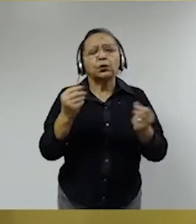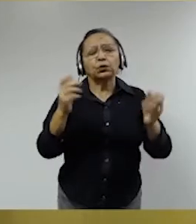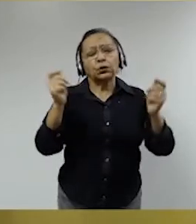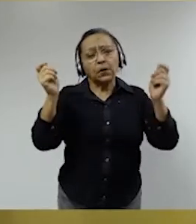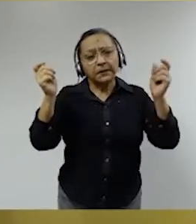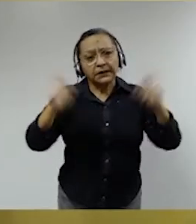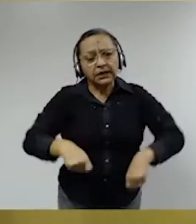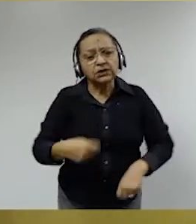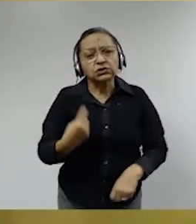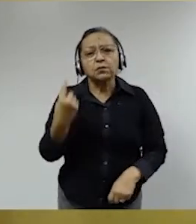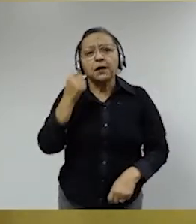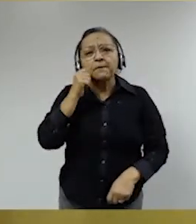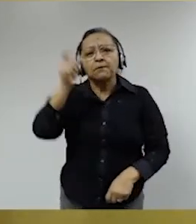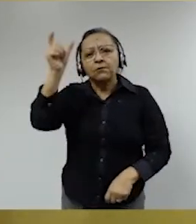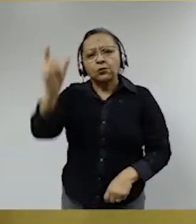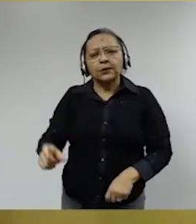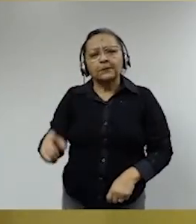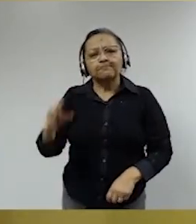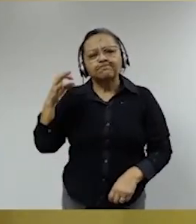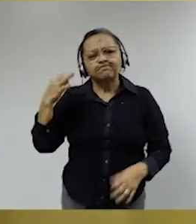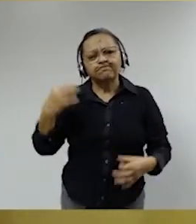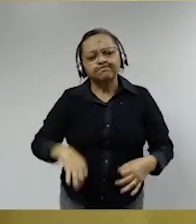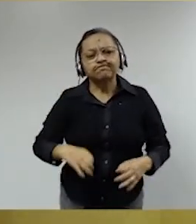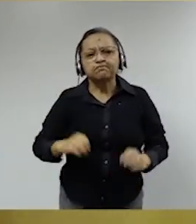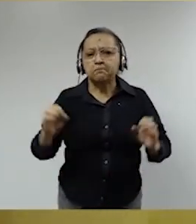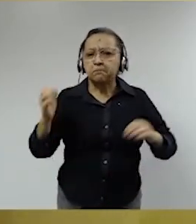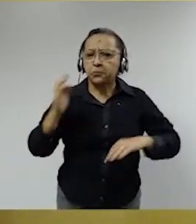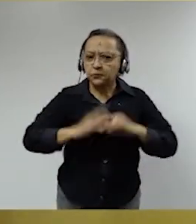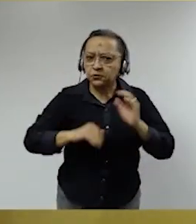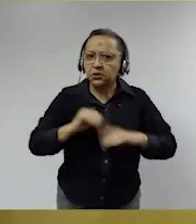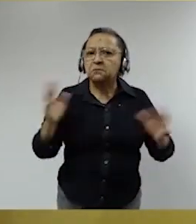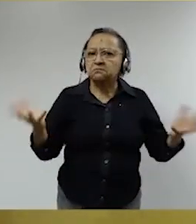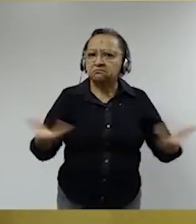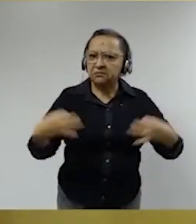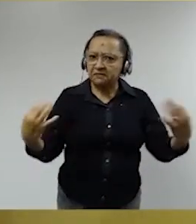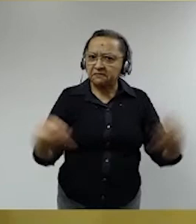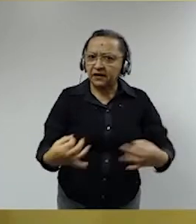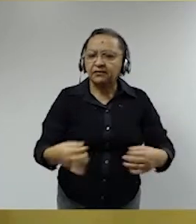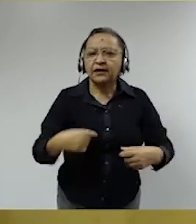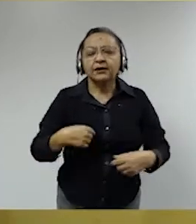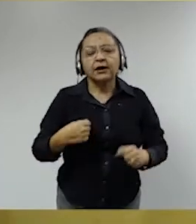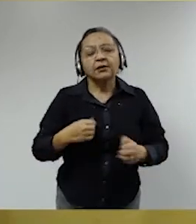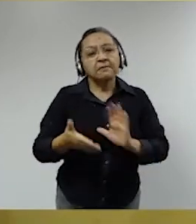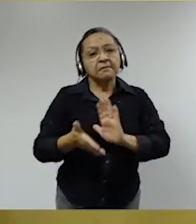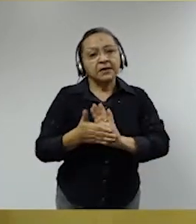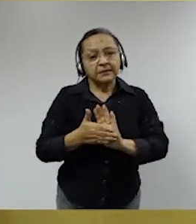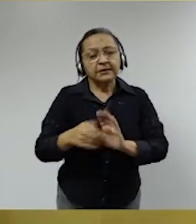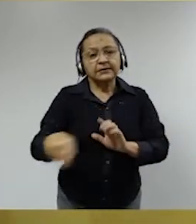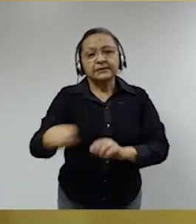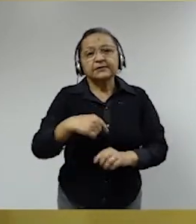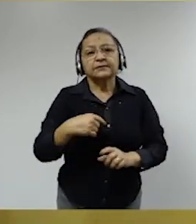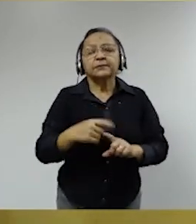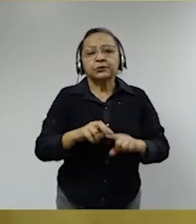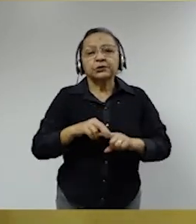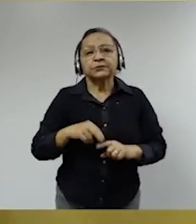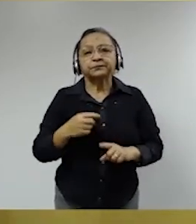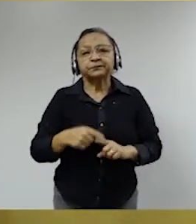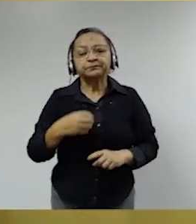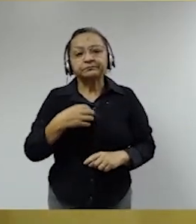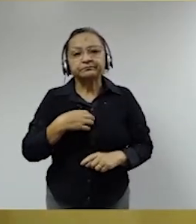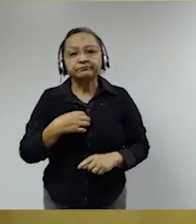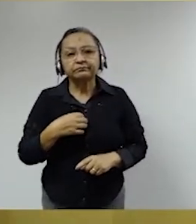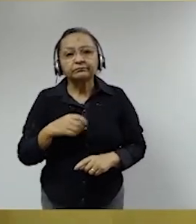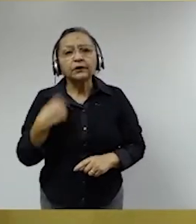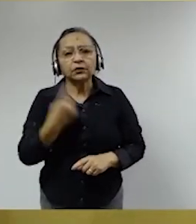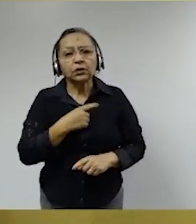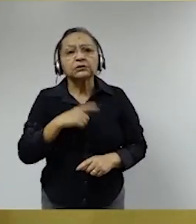competentíssima, uma mulher incrível, né, uma profissional incrível que nos inspira muito. Então, quero dar os parabéns ao órgão por isso. Acredito que temos coisas